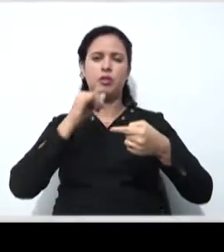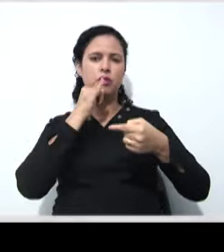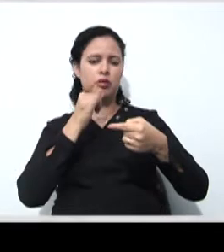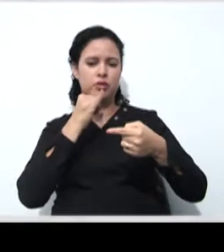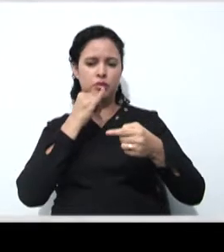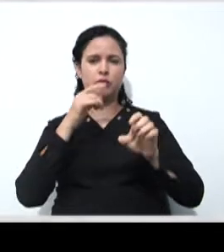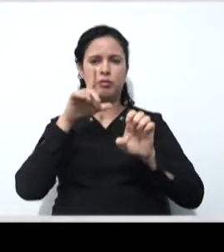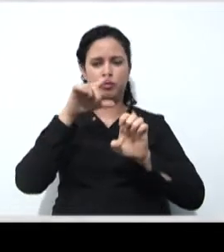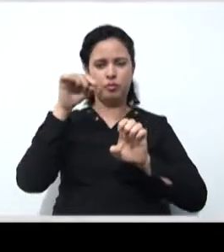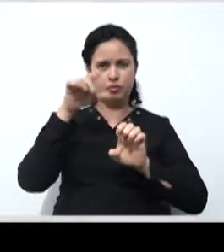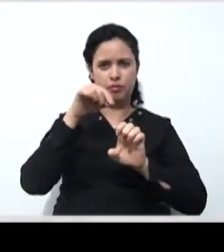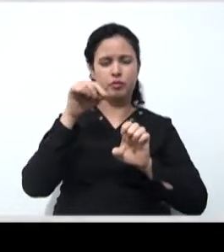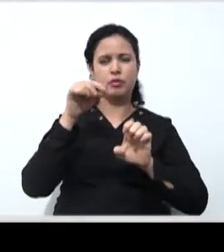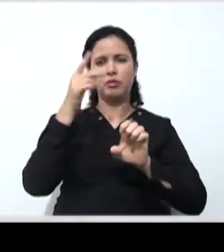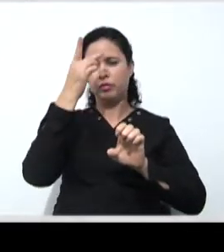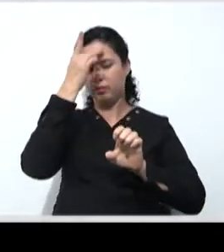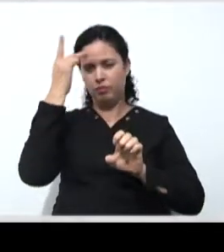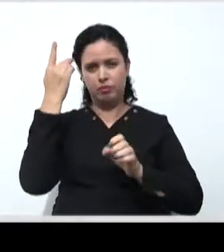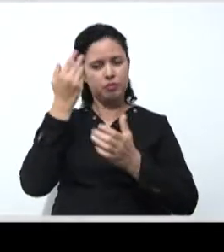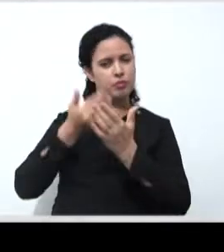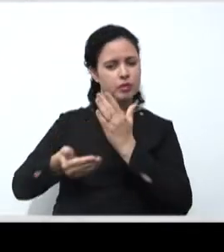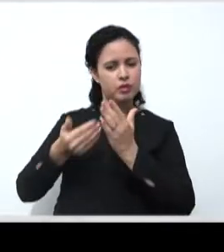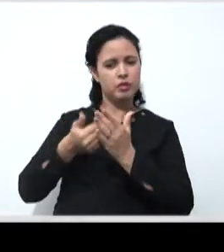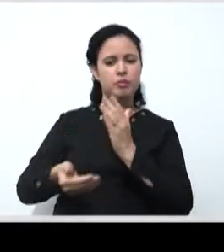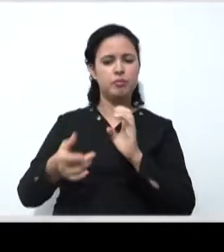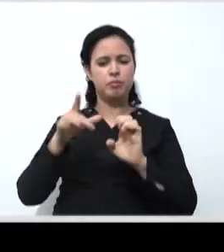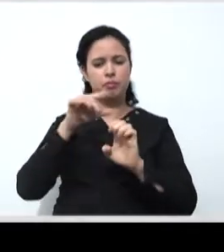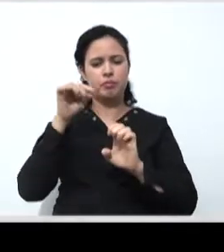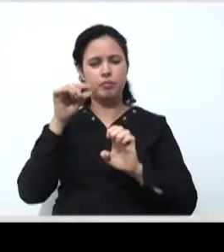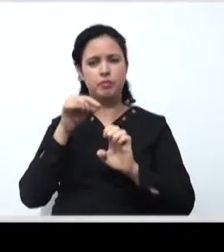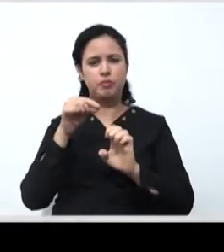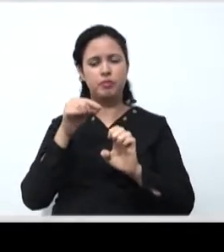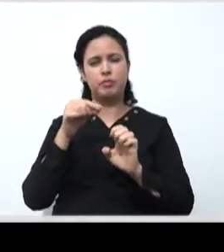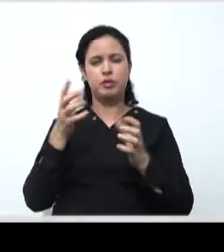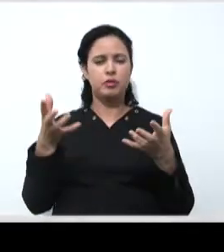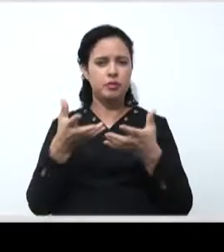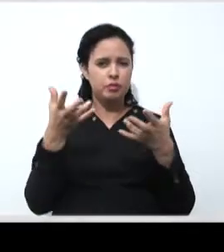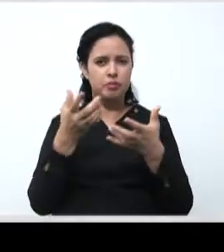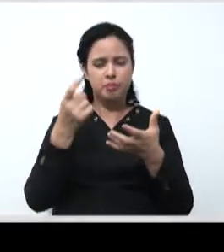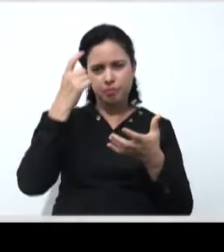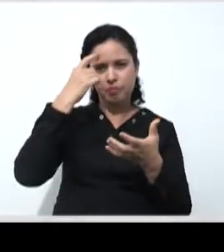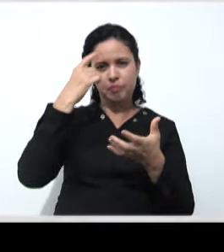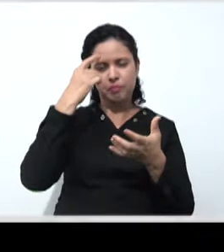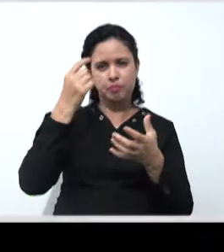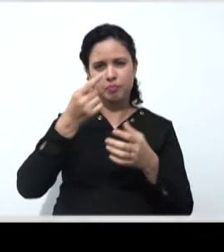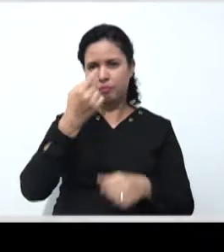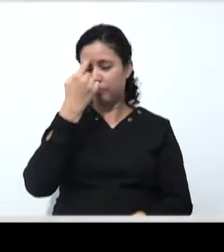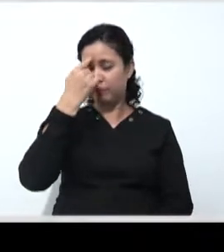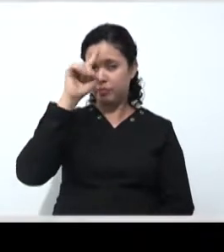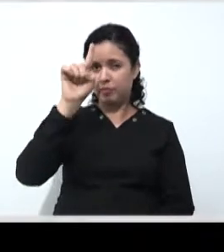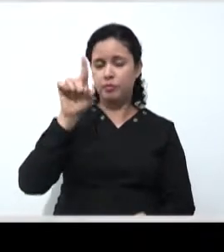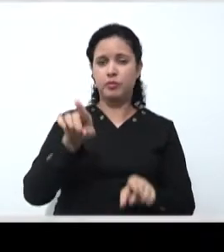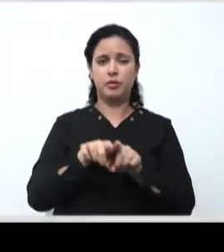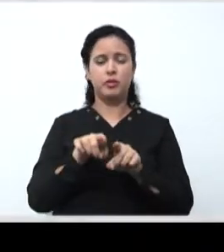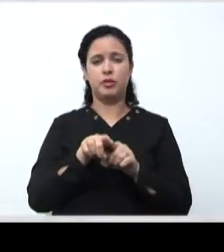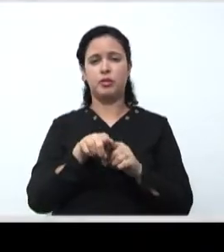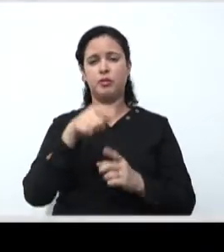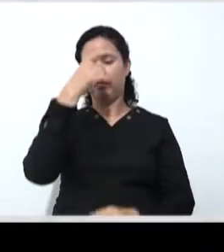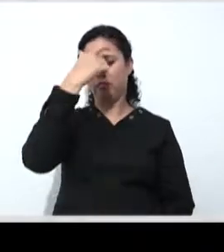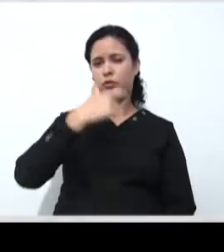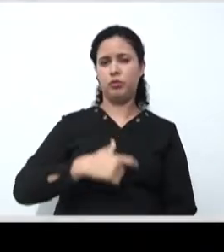sucesso, de fracasso, e a gente vai estimular ou tentar estimular o pensamento criativo em uma postura mais flexível e de